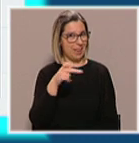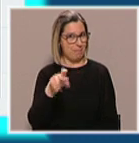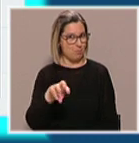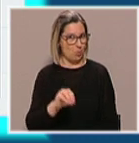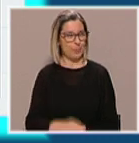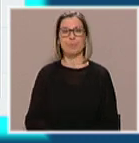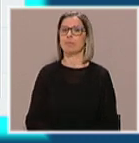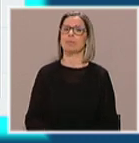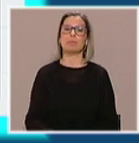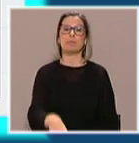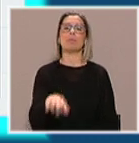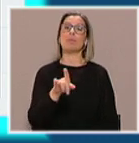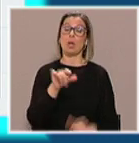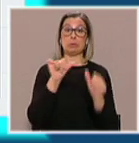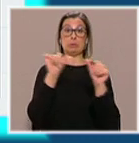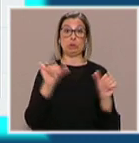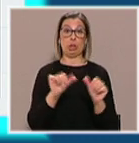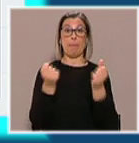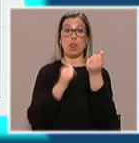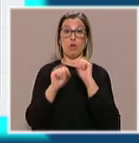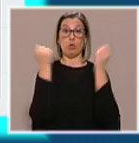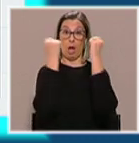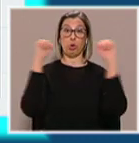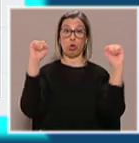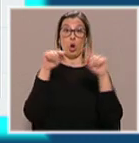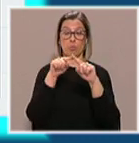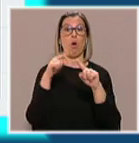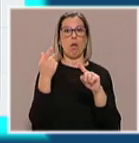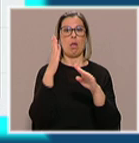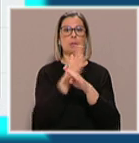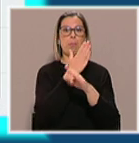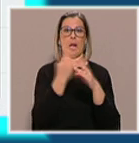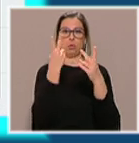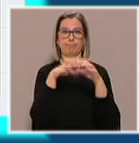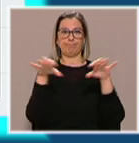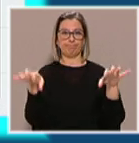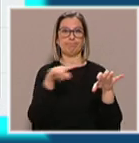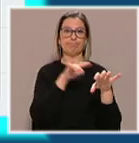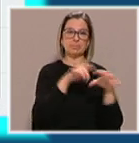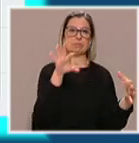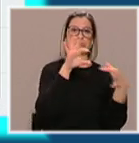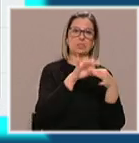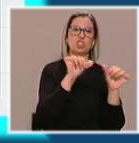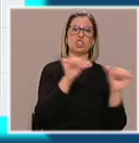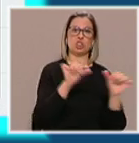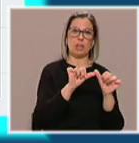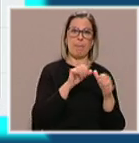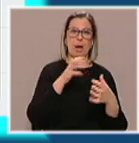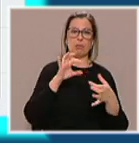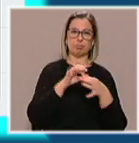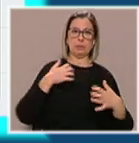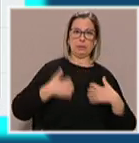O sistema nervoso autónomo é dividido em duas partes, os sistemas simpático e parasimpático. O nosso